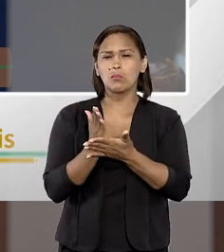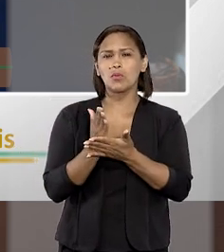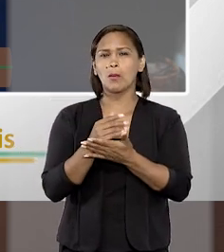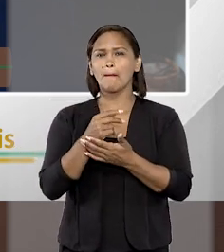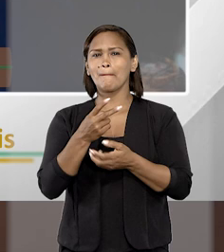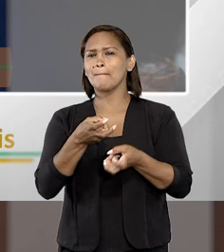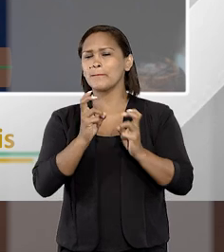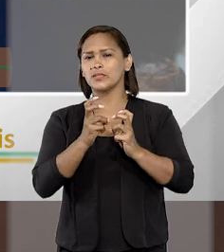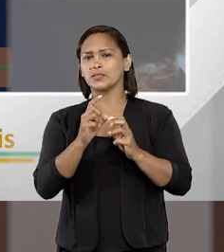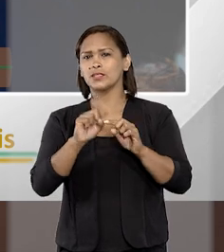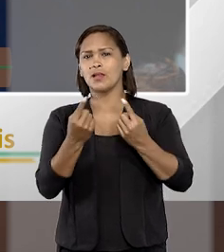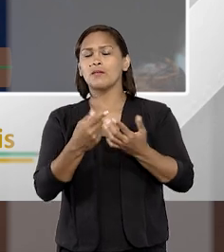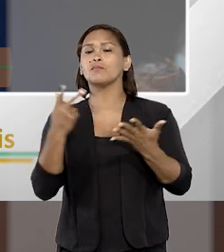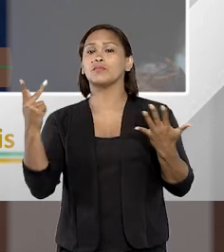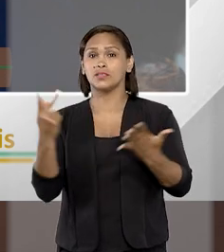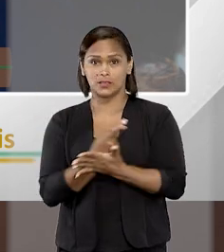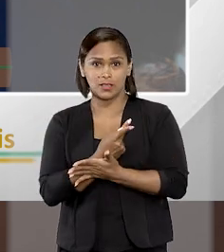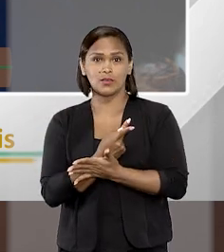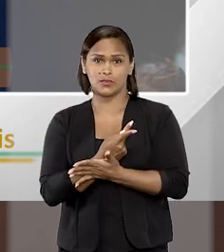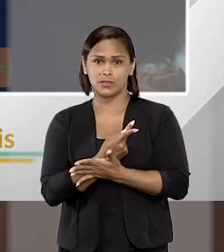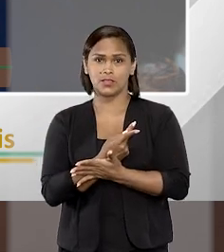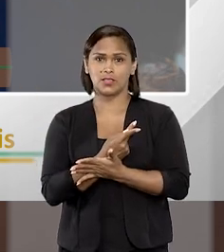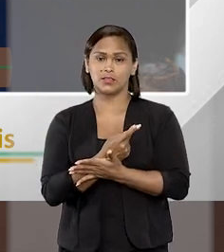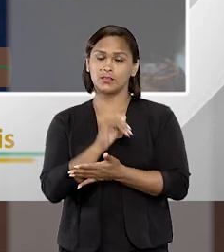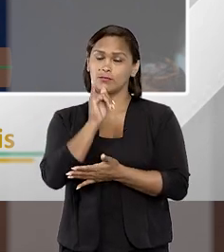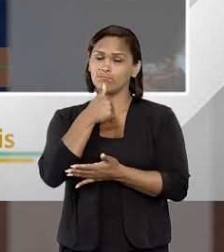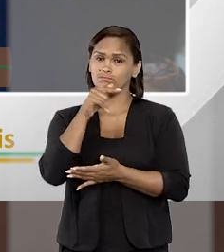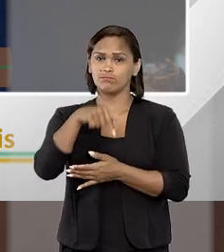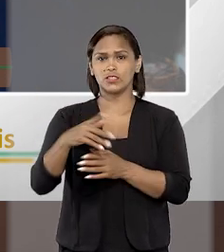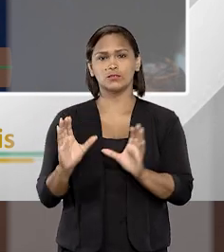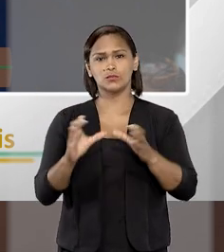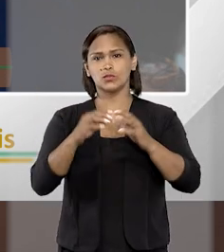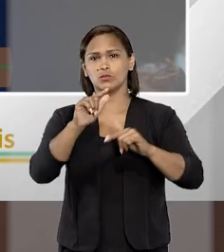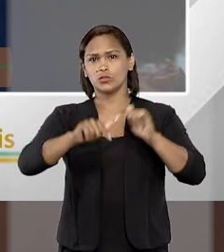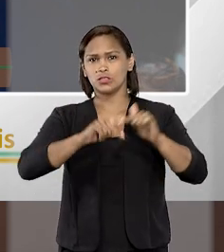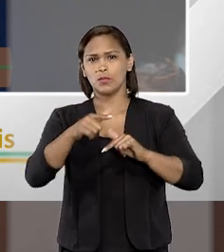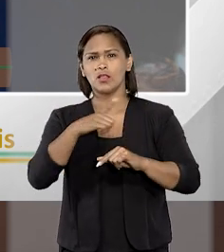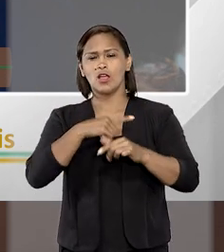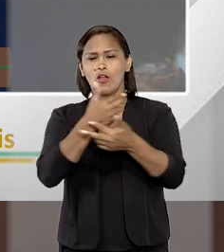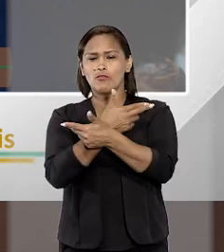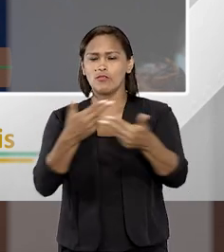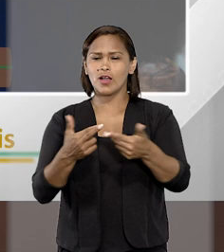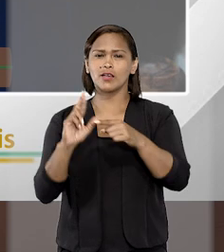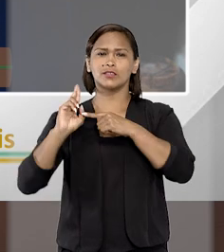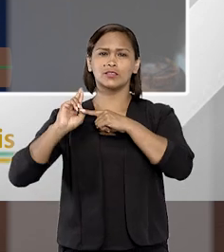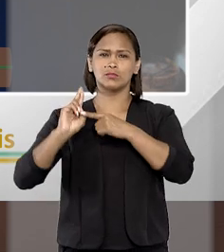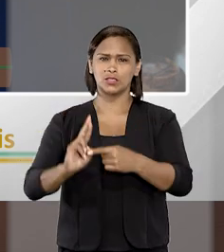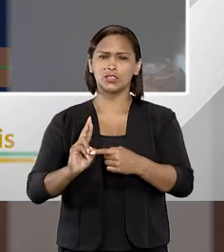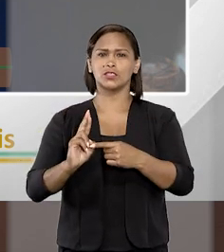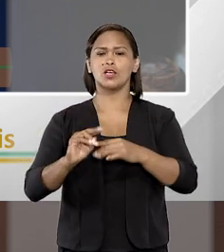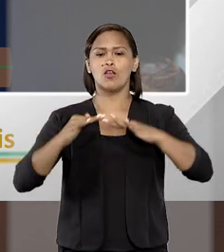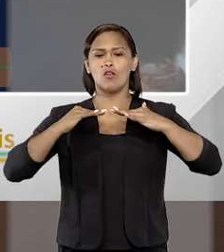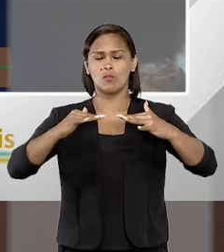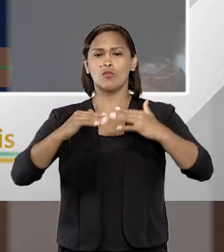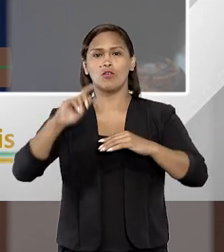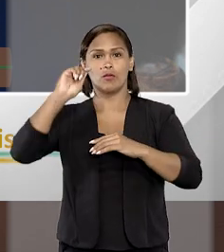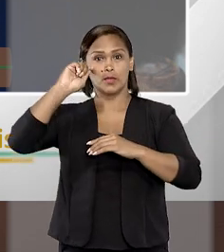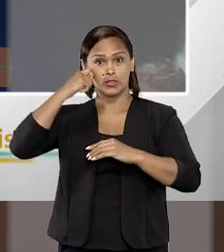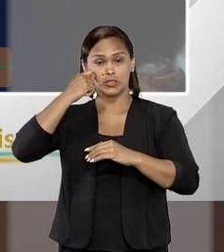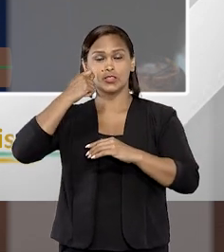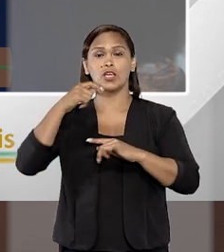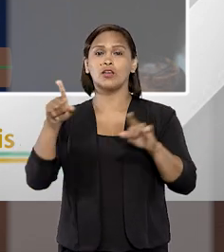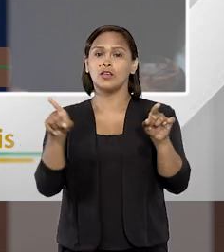imperceptível assistir ocorre e infelizmente no nosso grupo de trabalho Temos vários representantes de movimentos negros